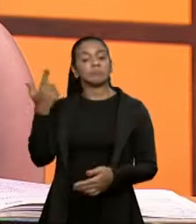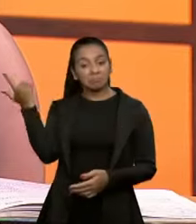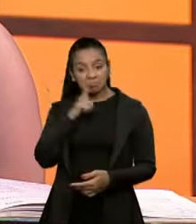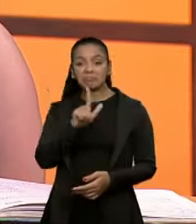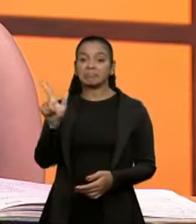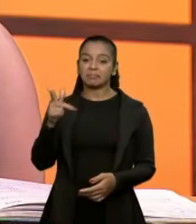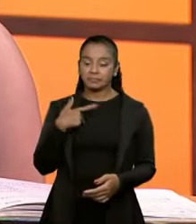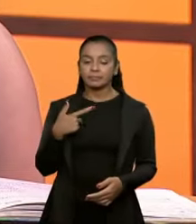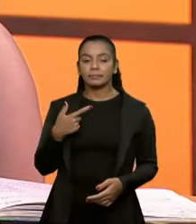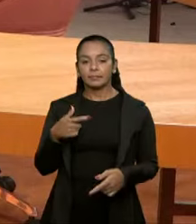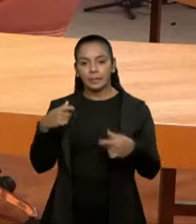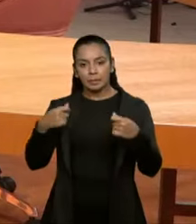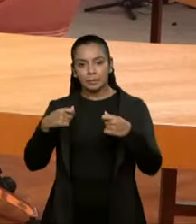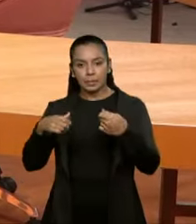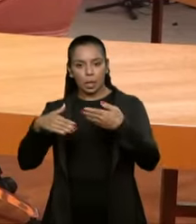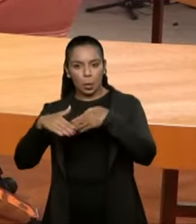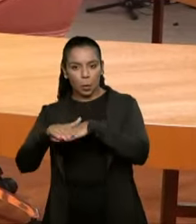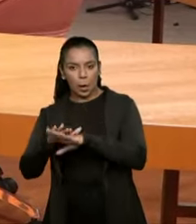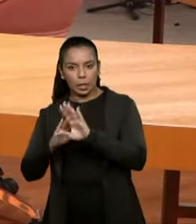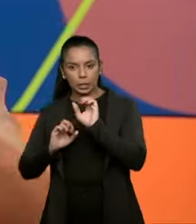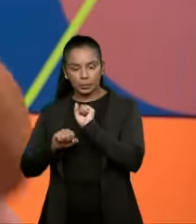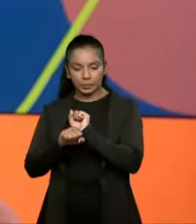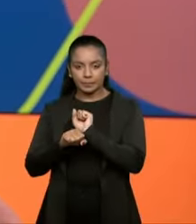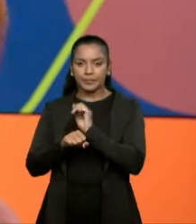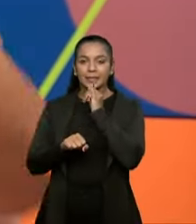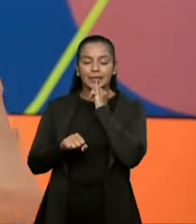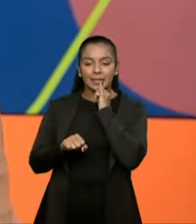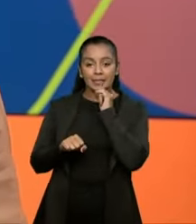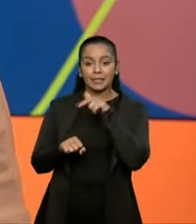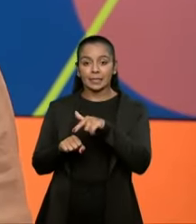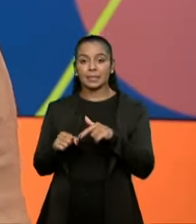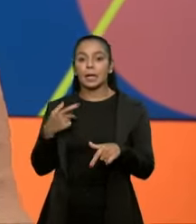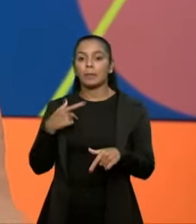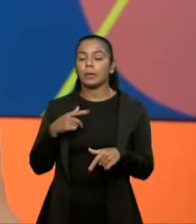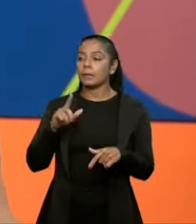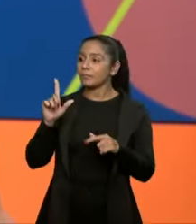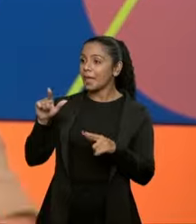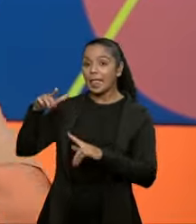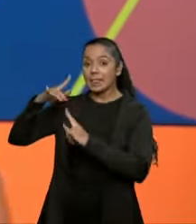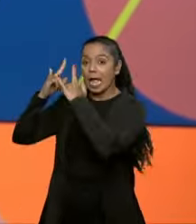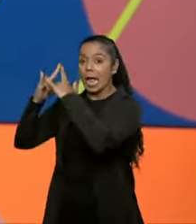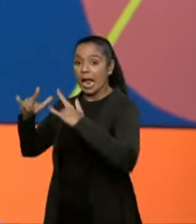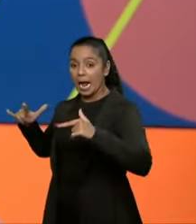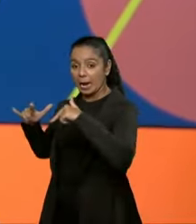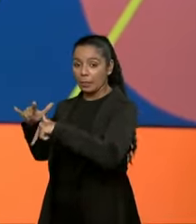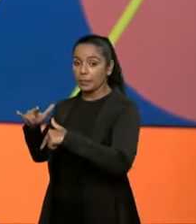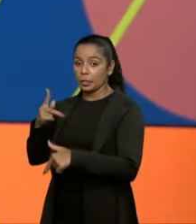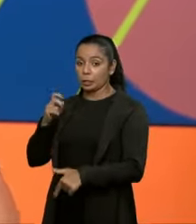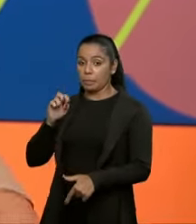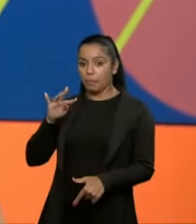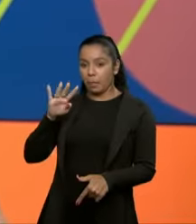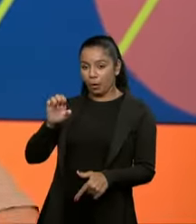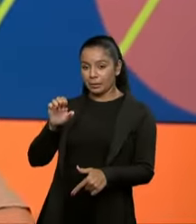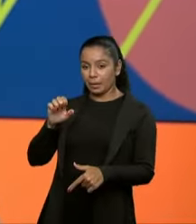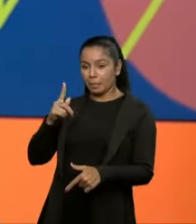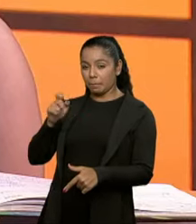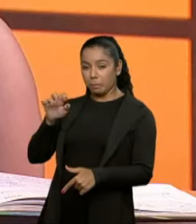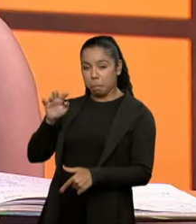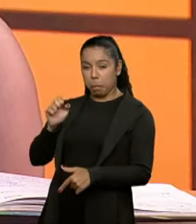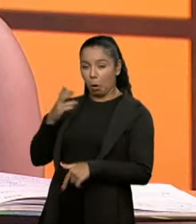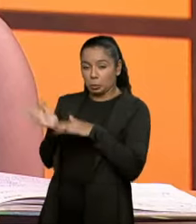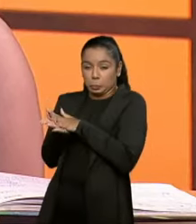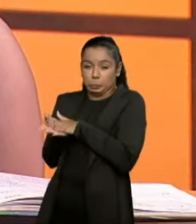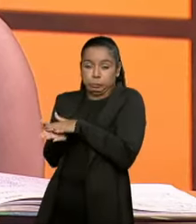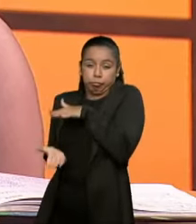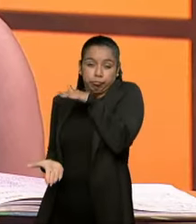Mas você tem que guardar e esperar algum lugar pra... Sim, aí, por exemplo, aí eu saí daquele acampamento ali. Eu tava lá com o pota-pote já... Estou já tava